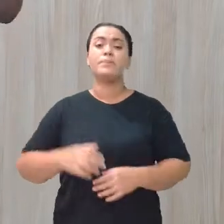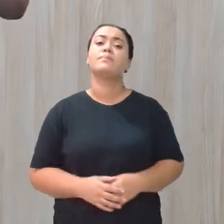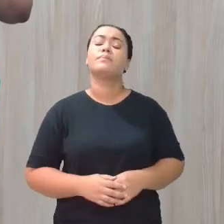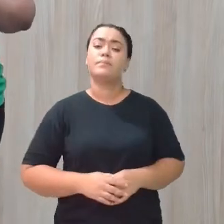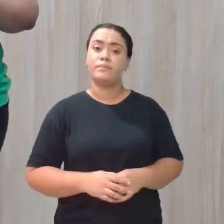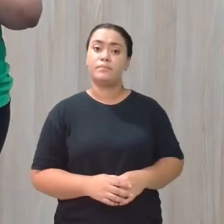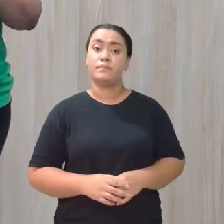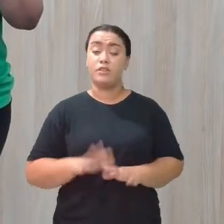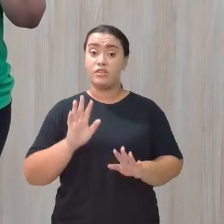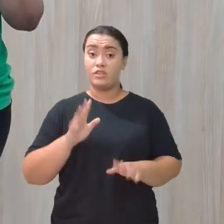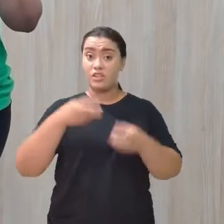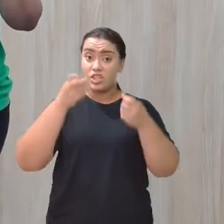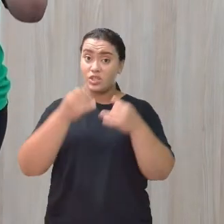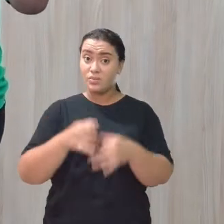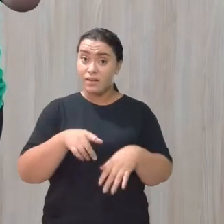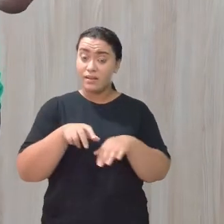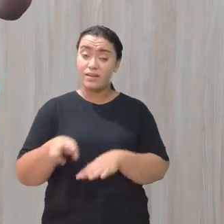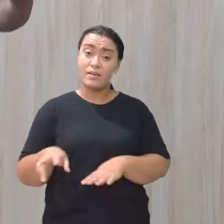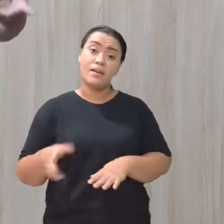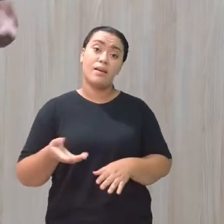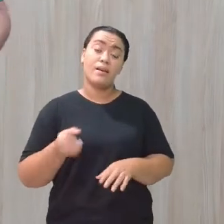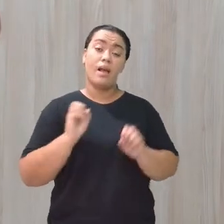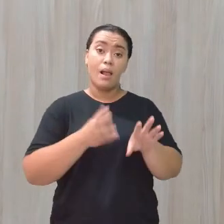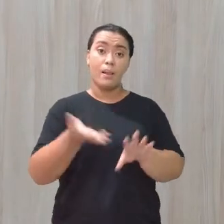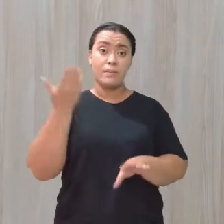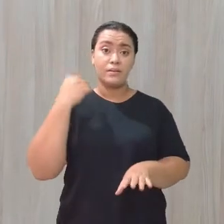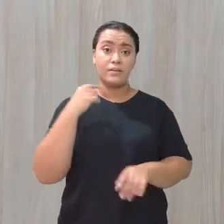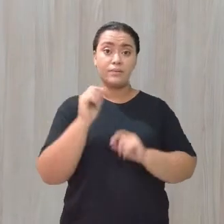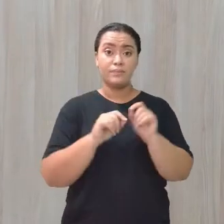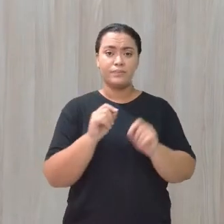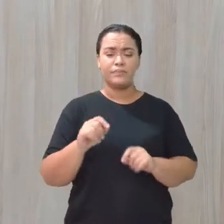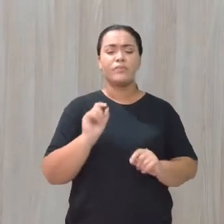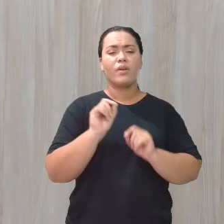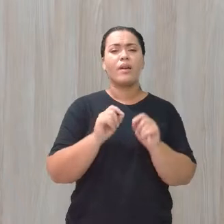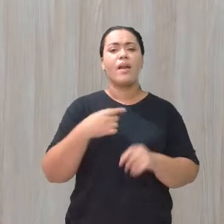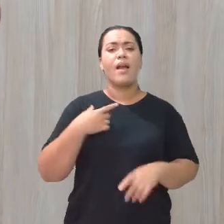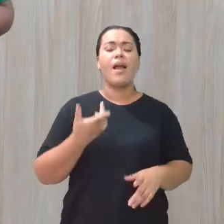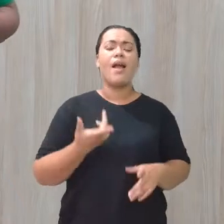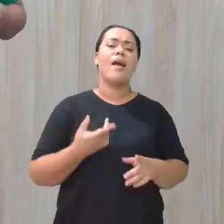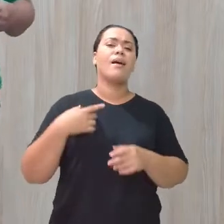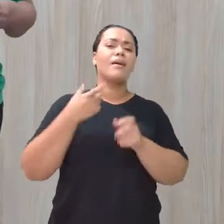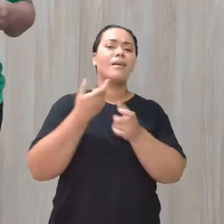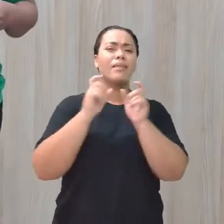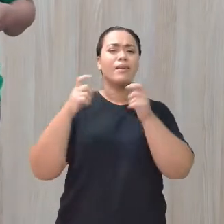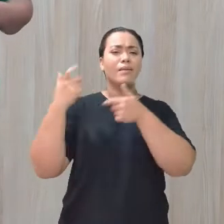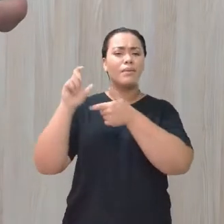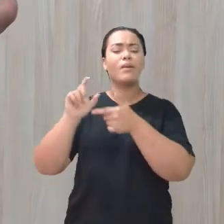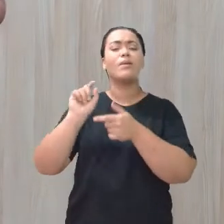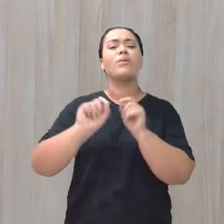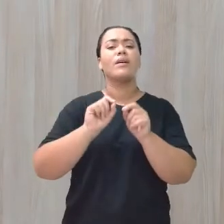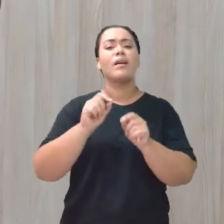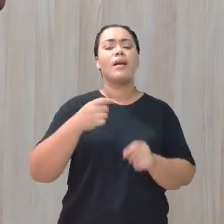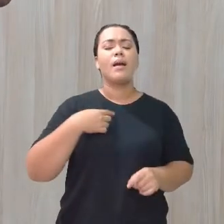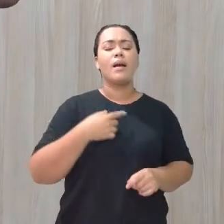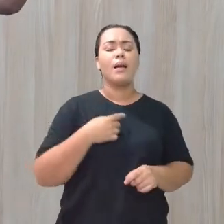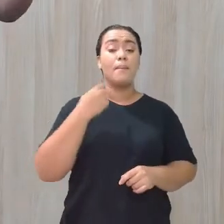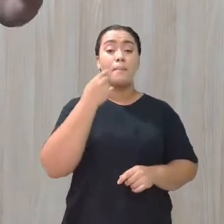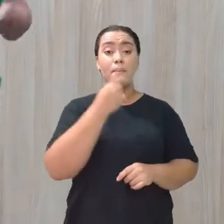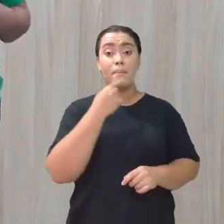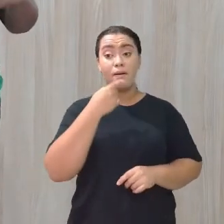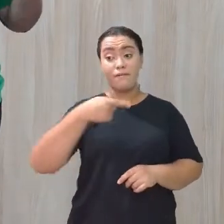vocês na aula passada sobre quem tem boca vai a Roma. A gente fala muito, quem tem boca vai a Roma.